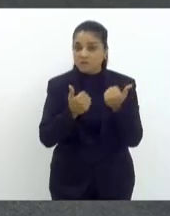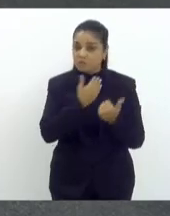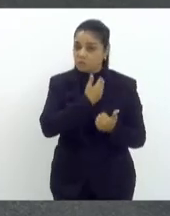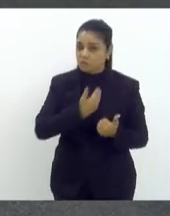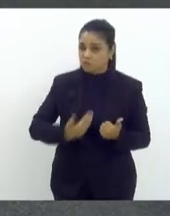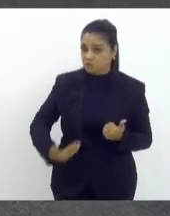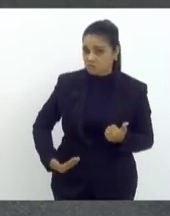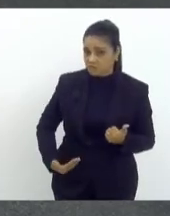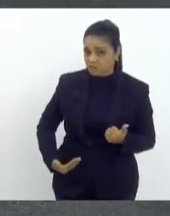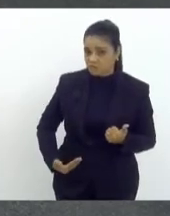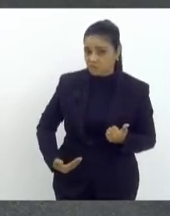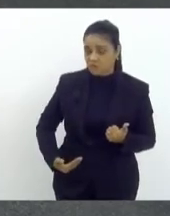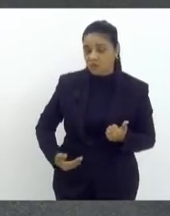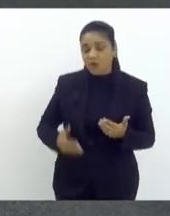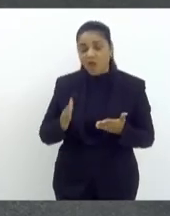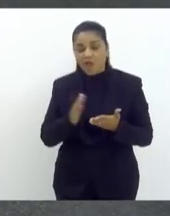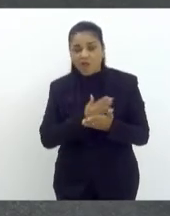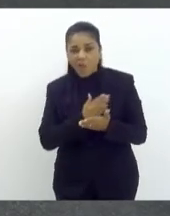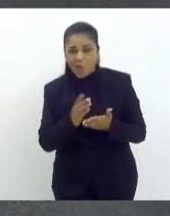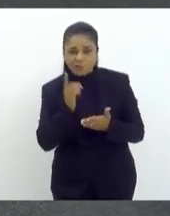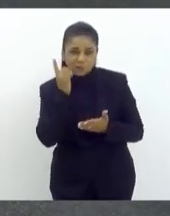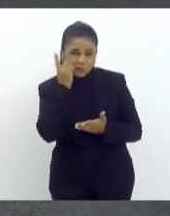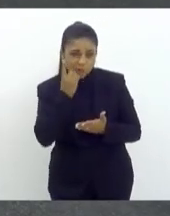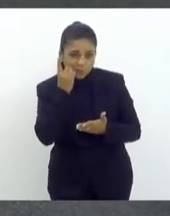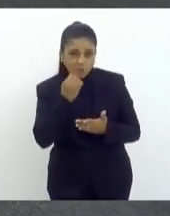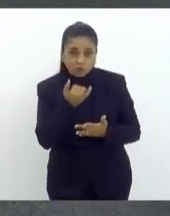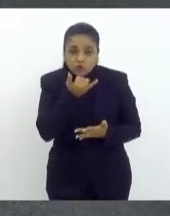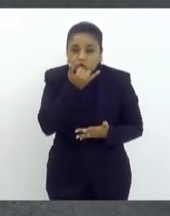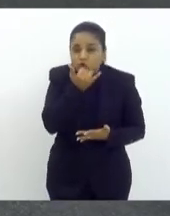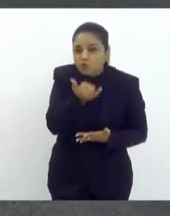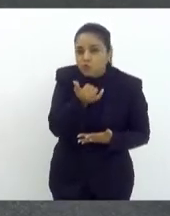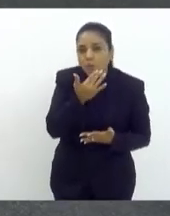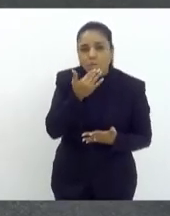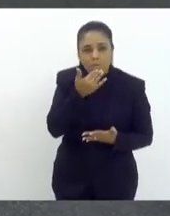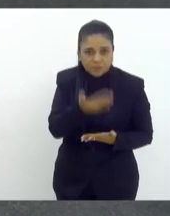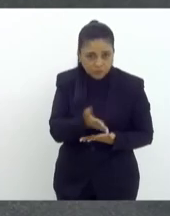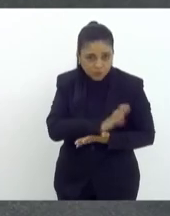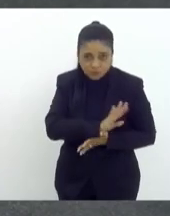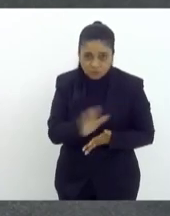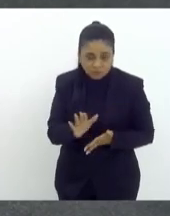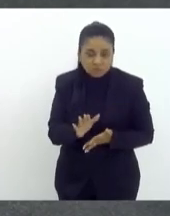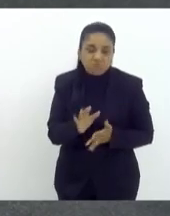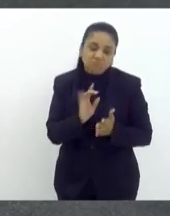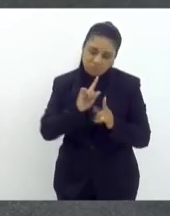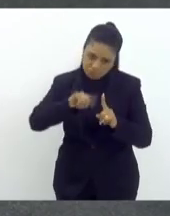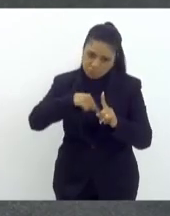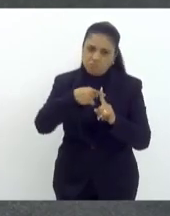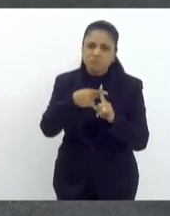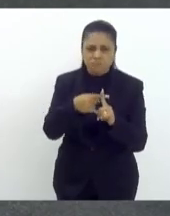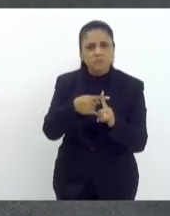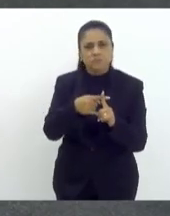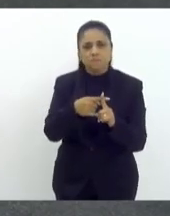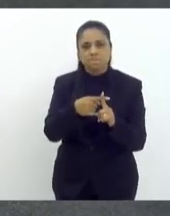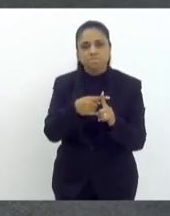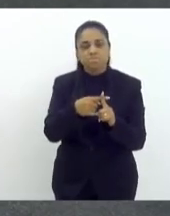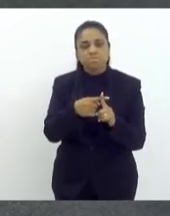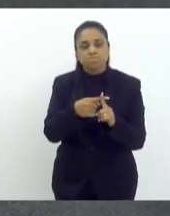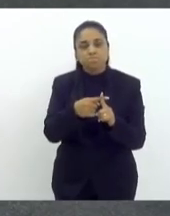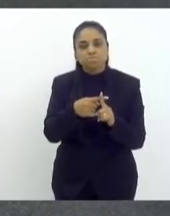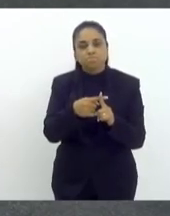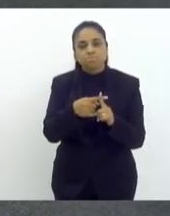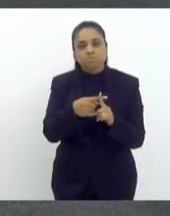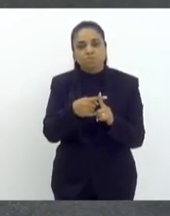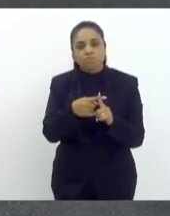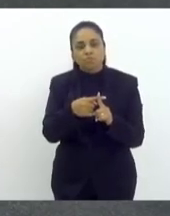e alguns deputados pedirem desculpas a vossa excelência é um dado positivo mas eu acho